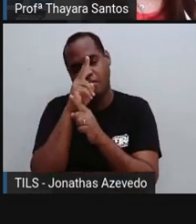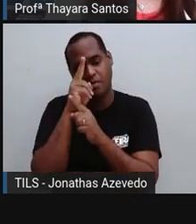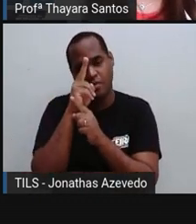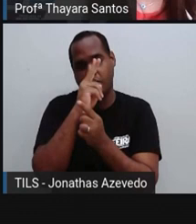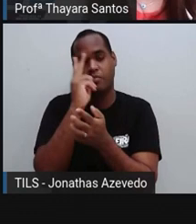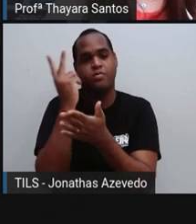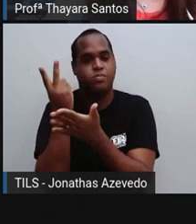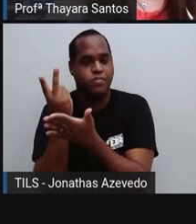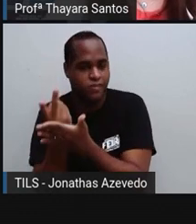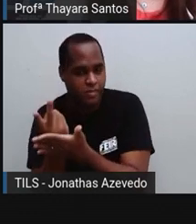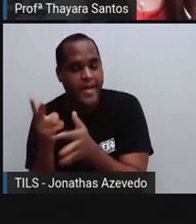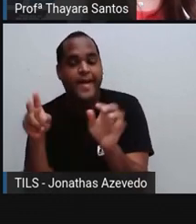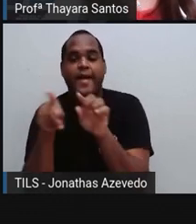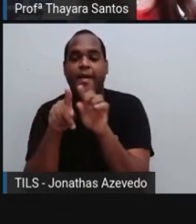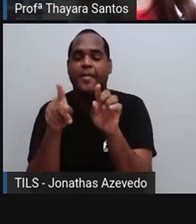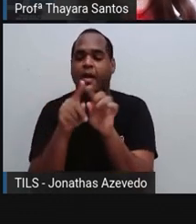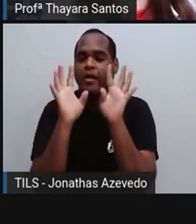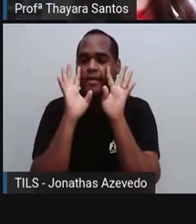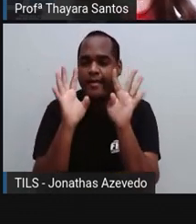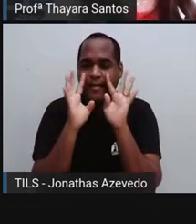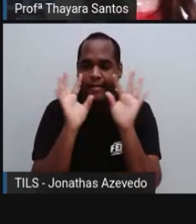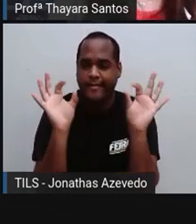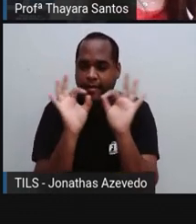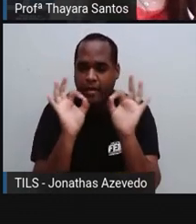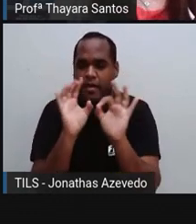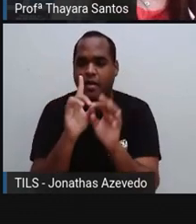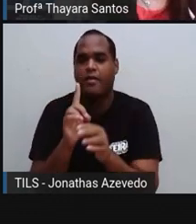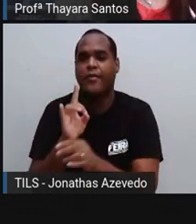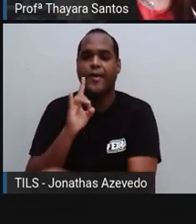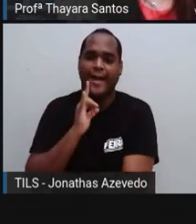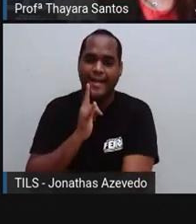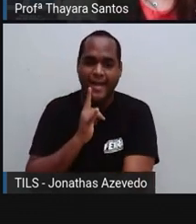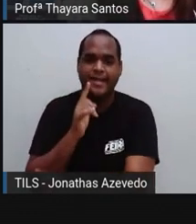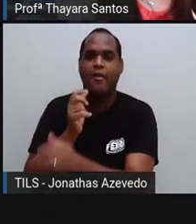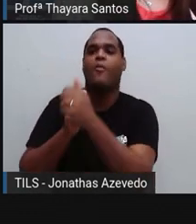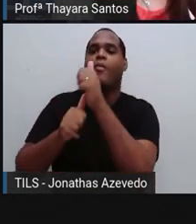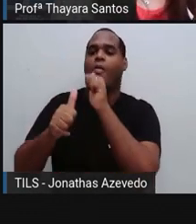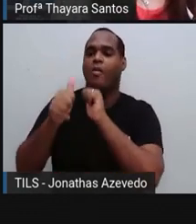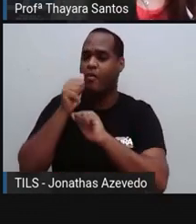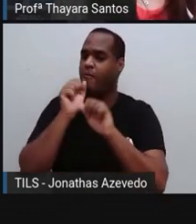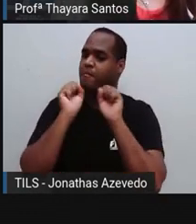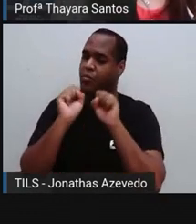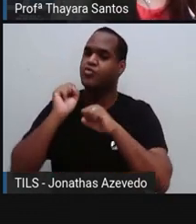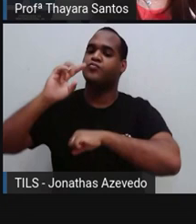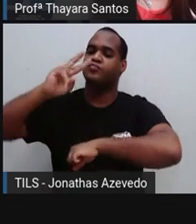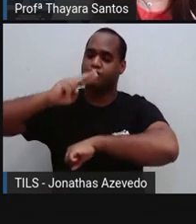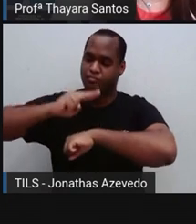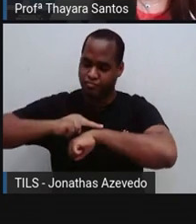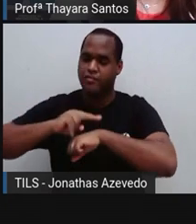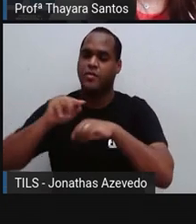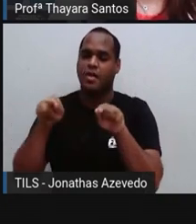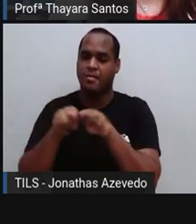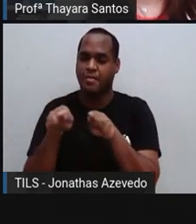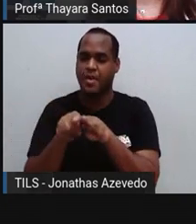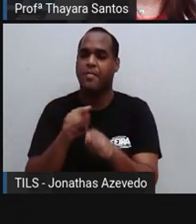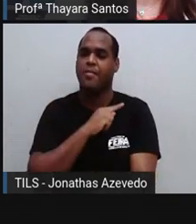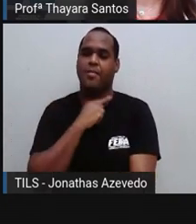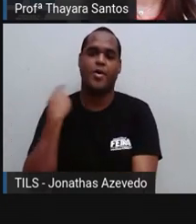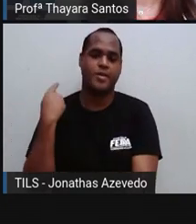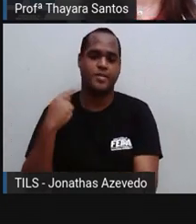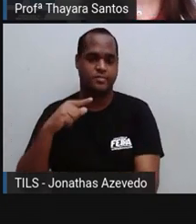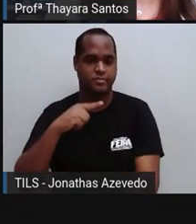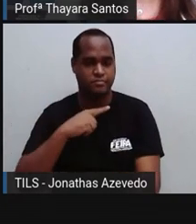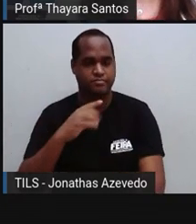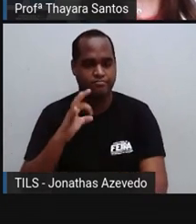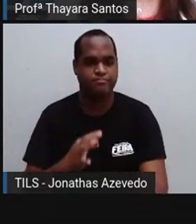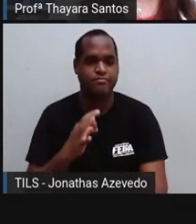esses medicamentos são misturados com álcool, eles podem levar ao coma e também à morte.